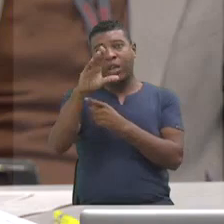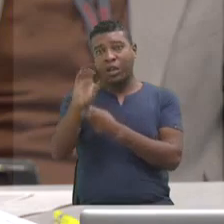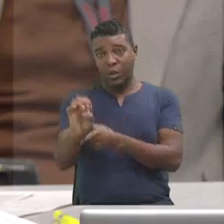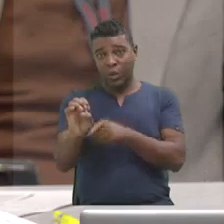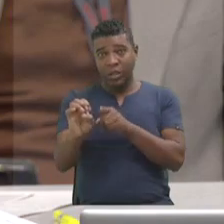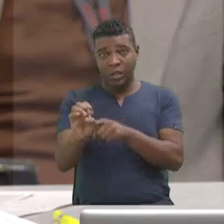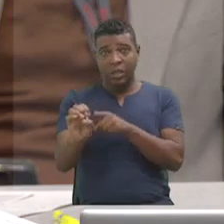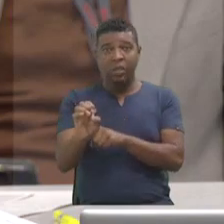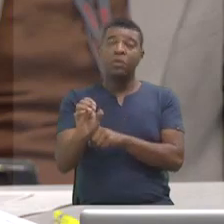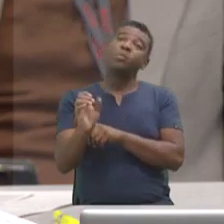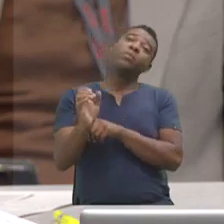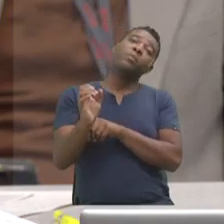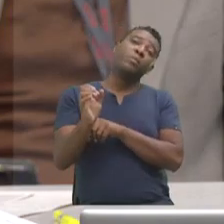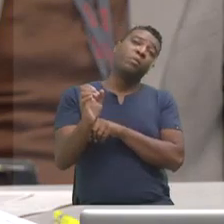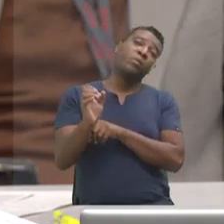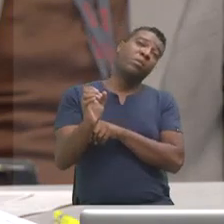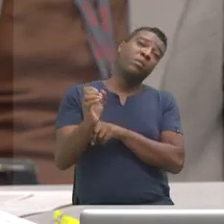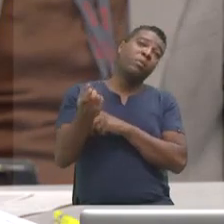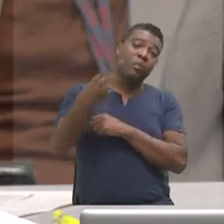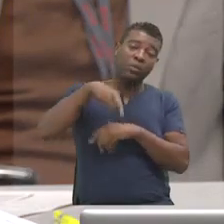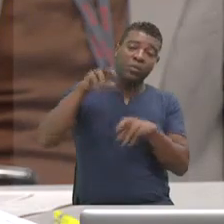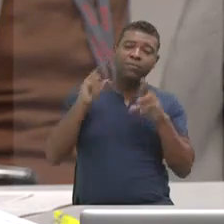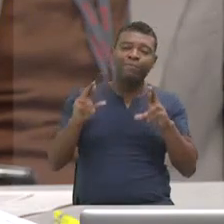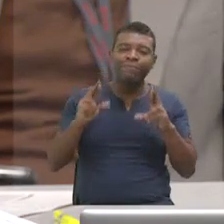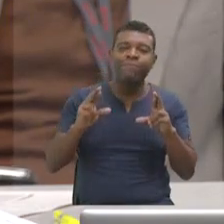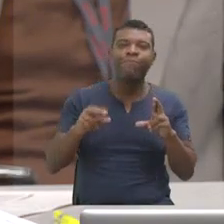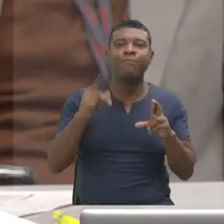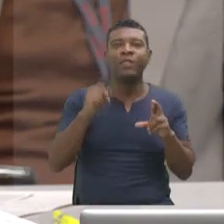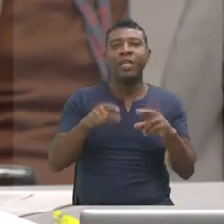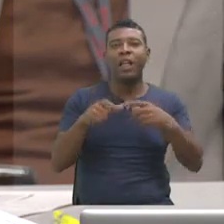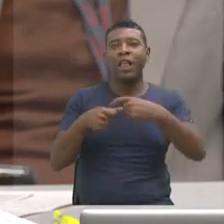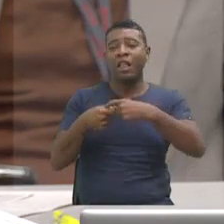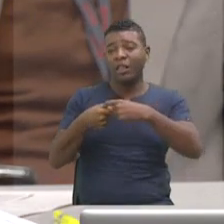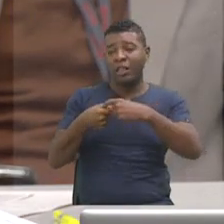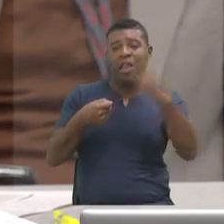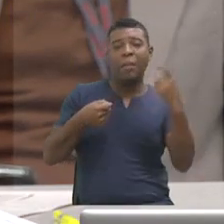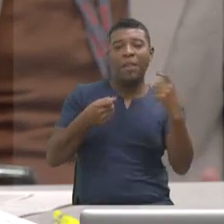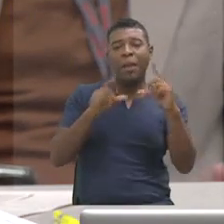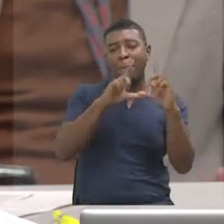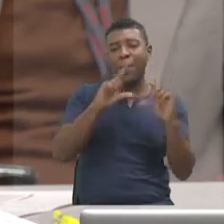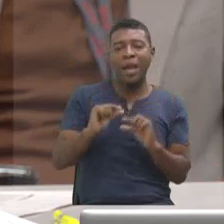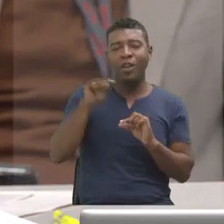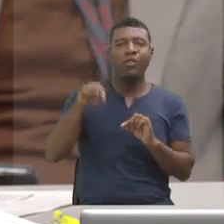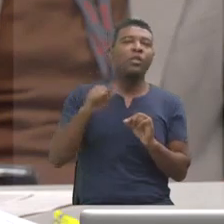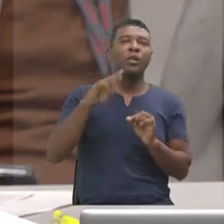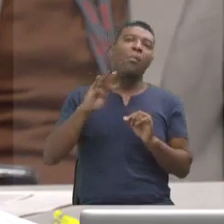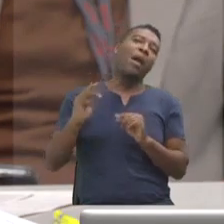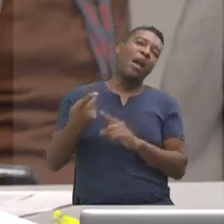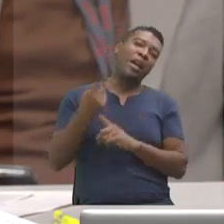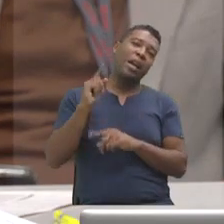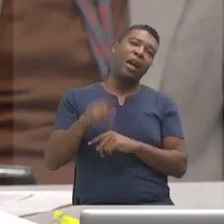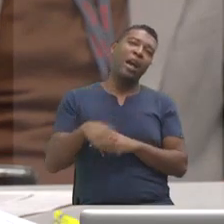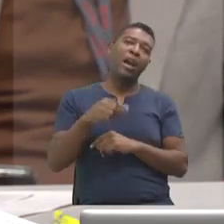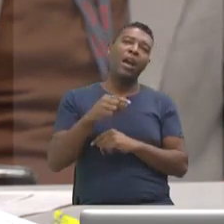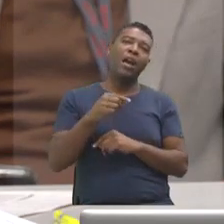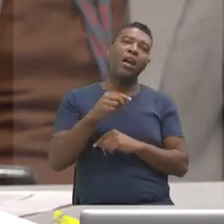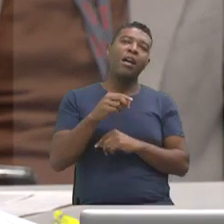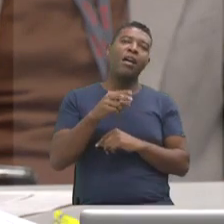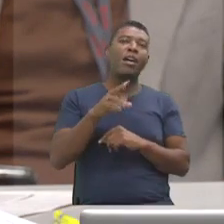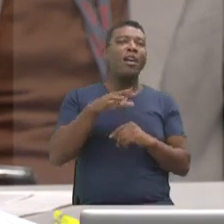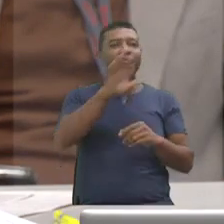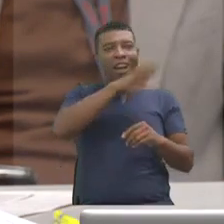tem uma expectativa que a gente dependa menos de Belo Horizonte no vetor Norte nós temos aí Santa Luzia